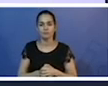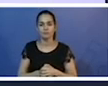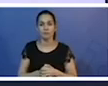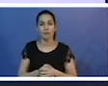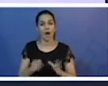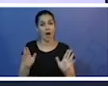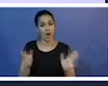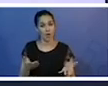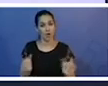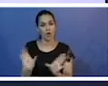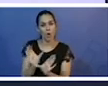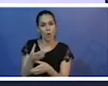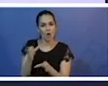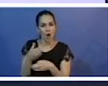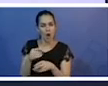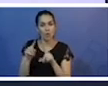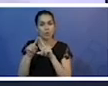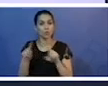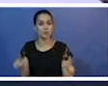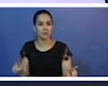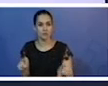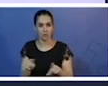Cálculo de área de um triângulo.